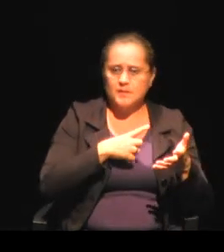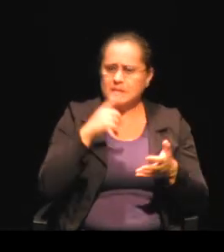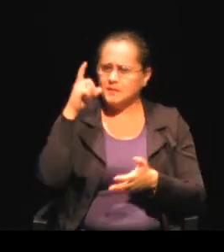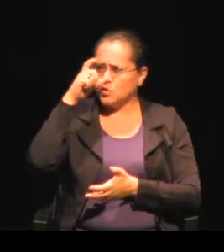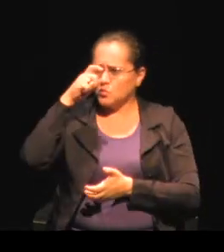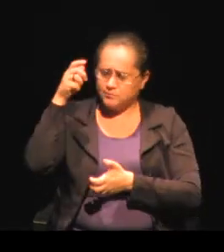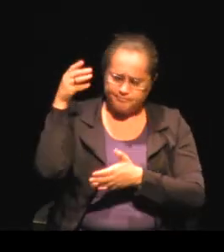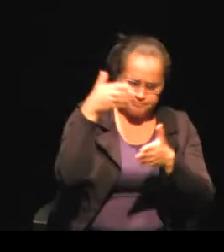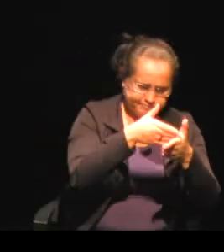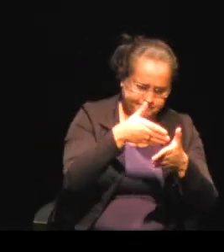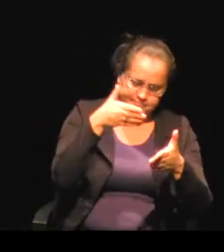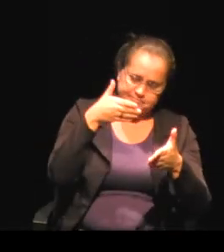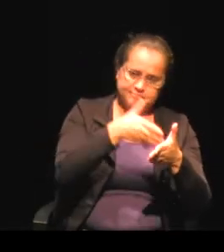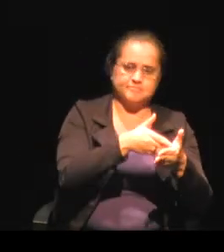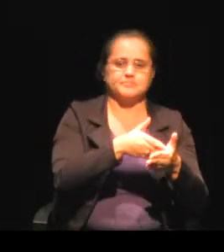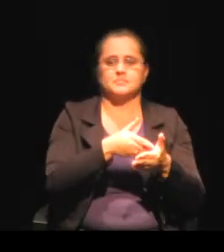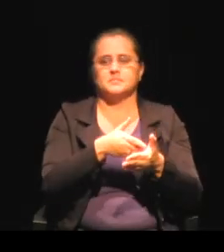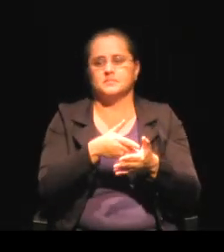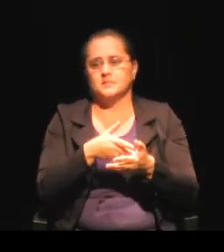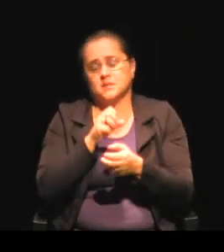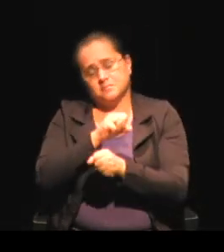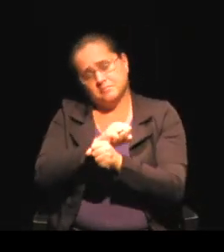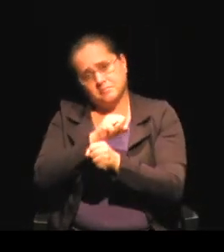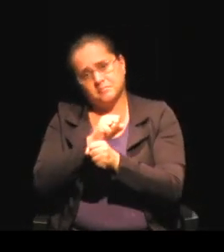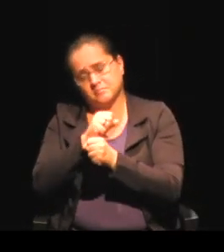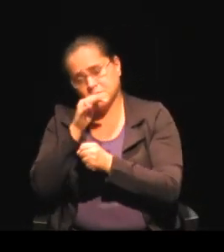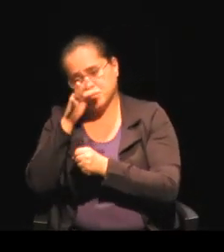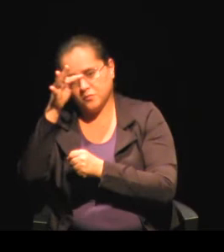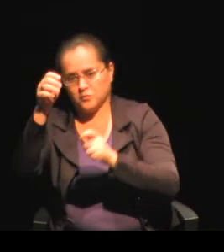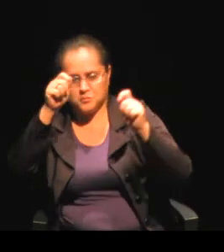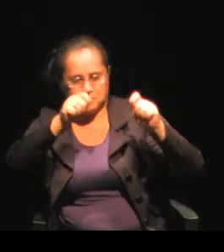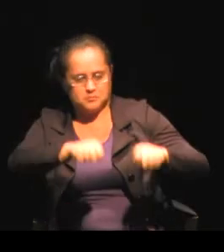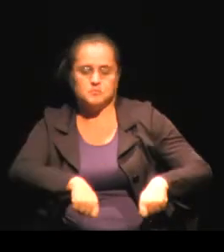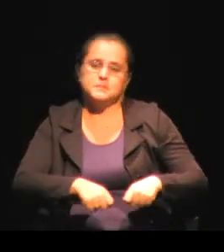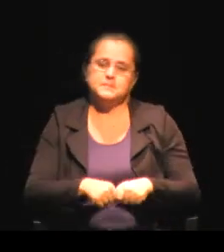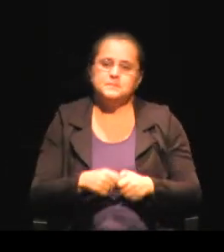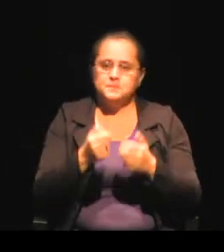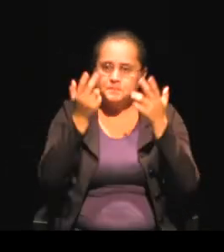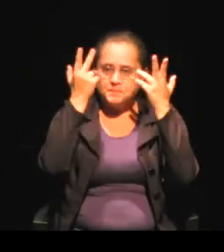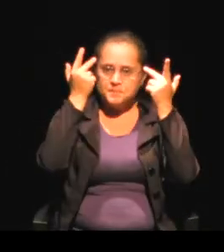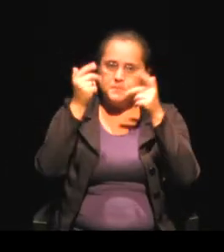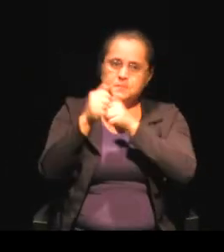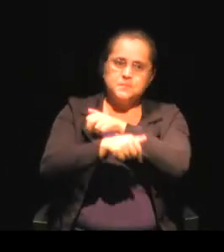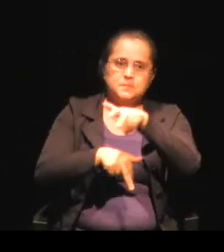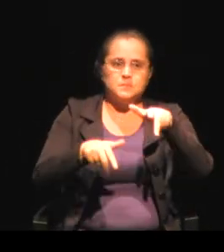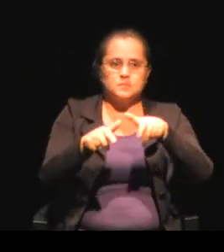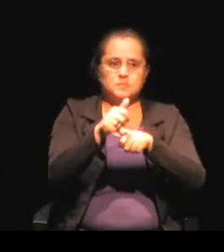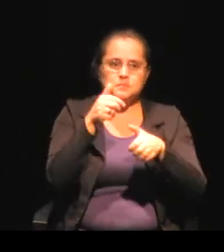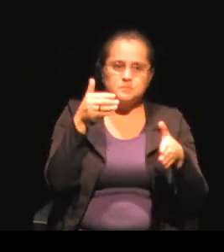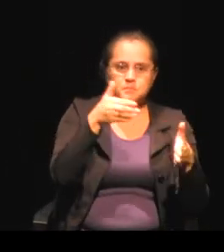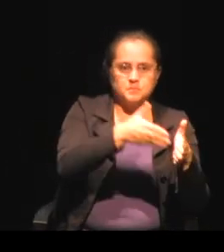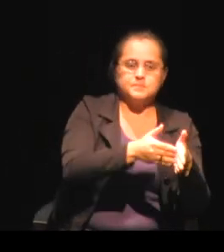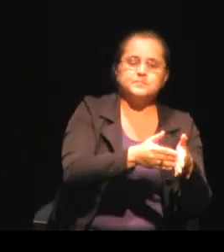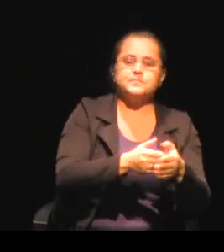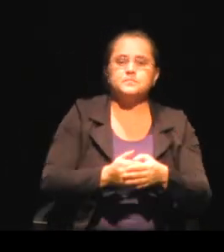Hoje está funcionando lá, e a dificuldade de acesso é terrível. A gente espera que um dia a cidade ganhe